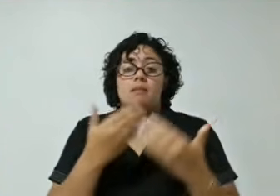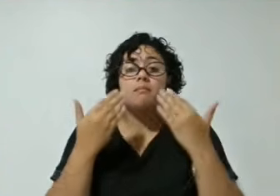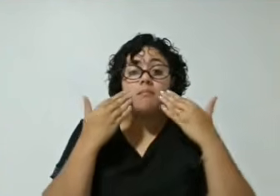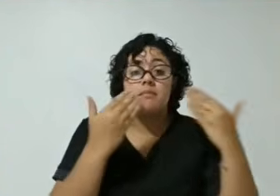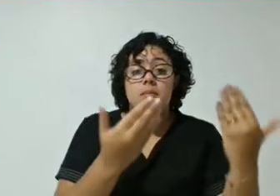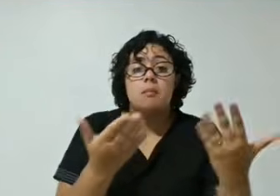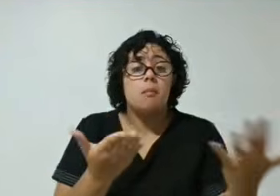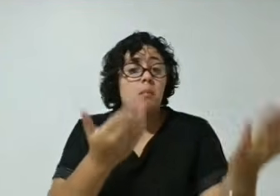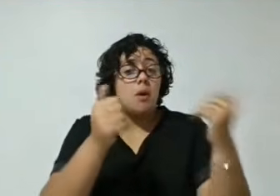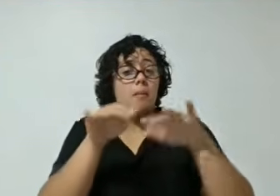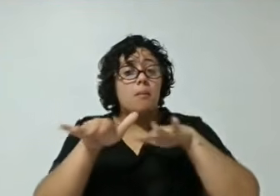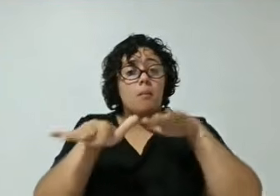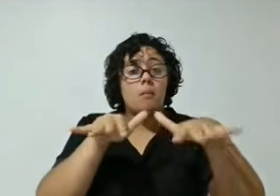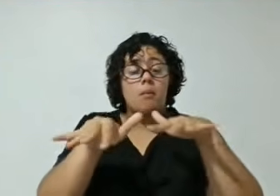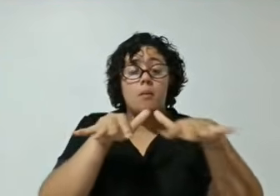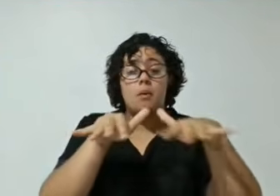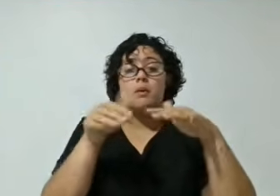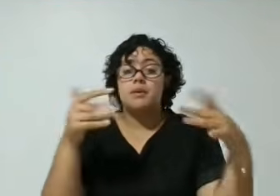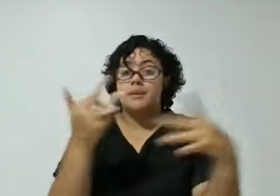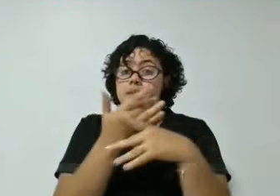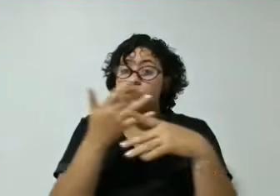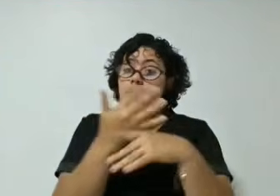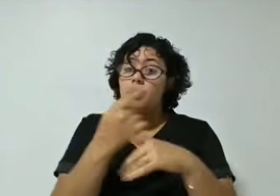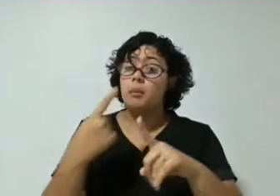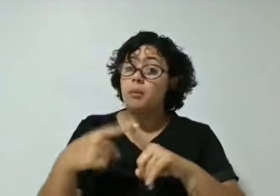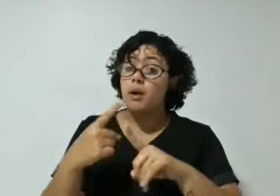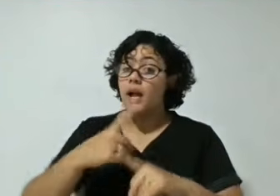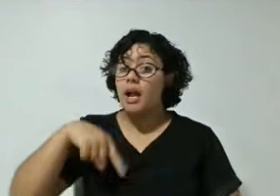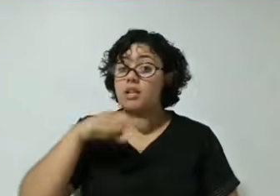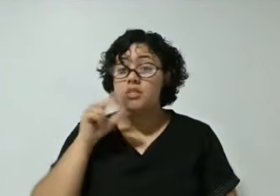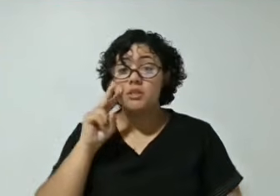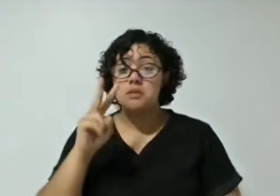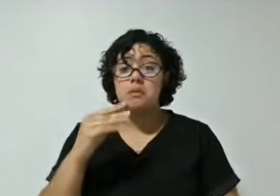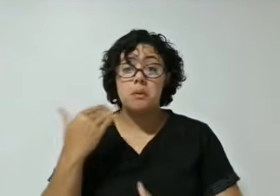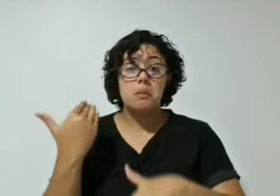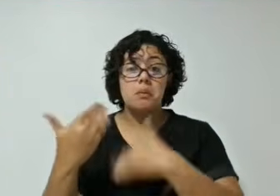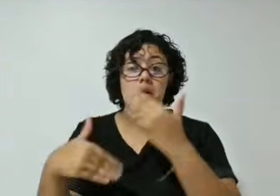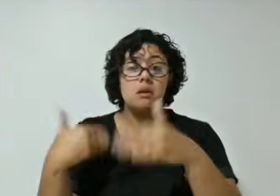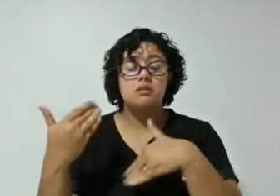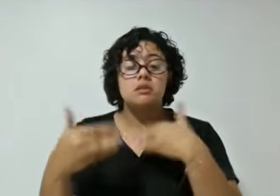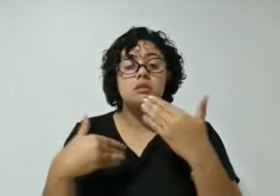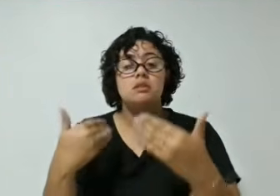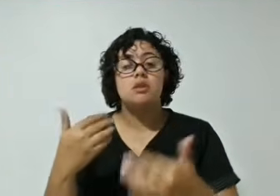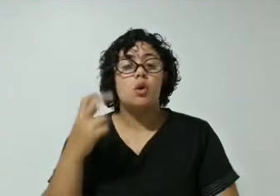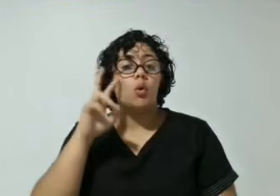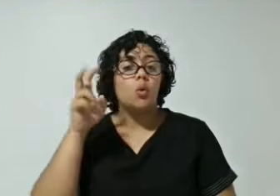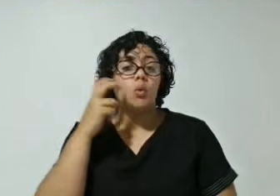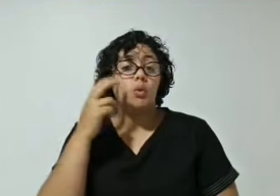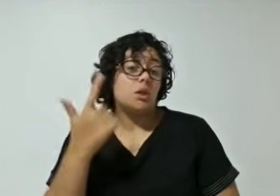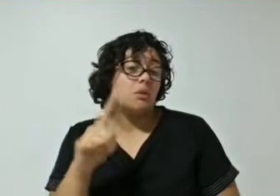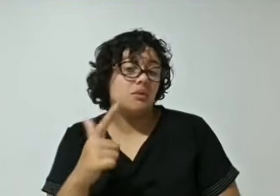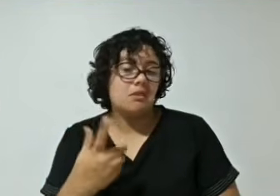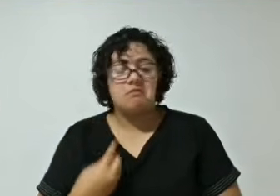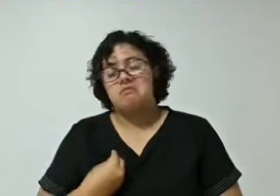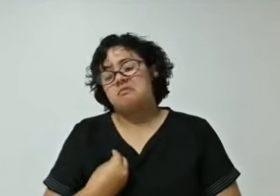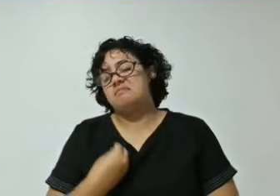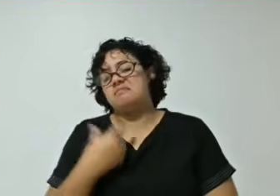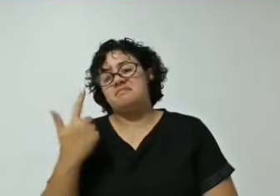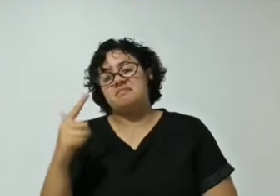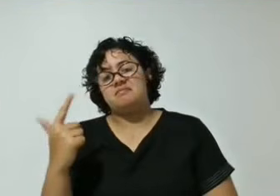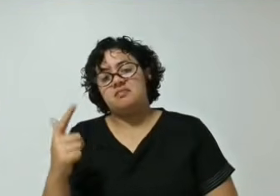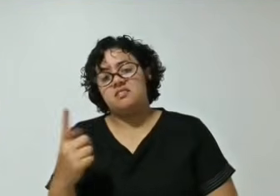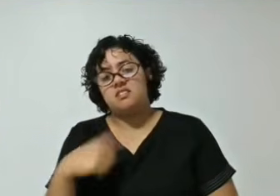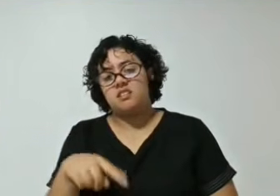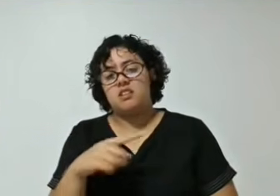cidade, porque a gente viu nesse processo pandêmico que sem cultura a gente não vive. A gente viveu afastado uns